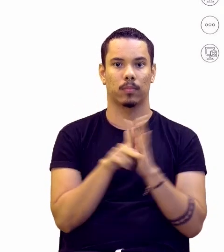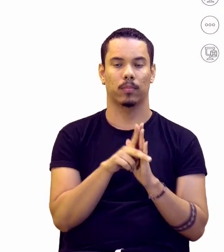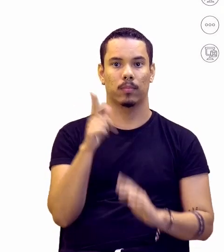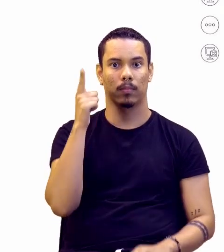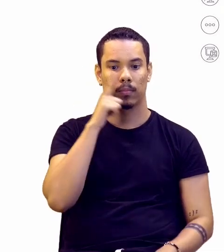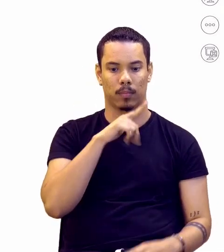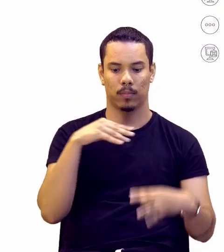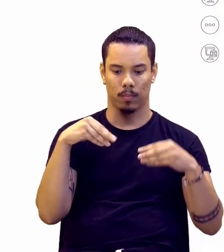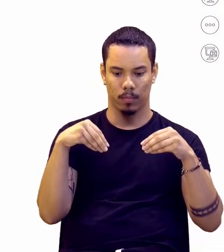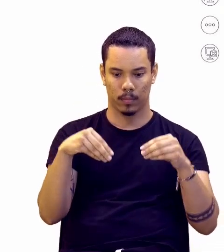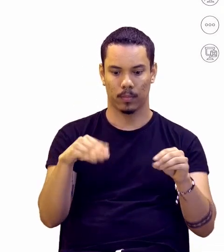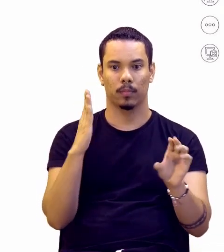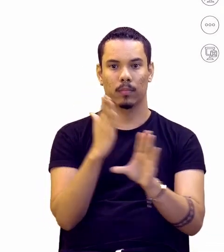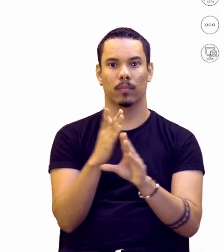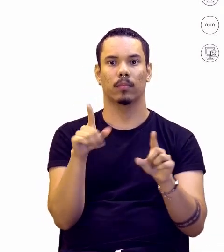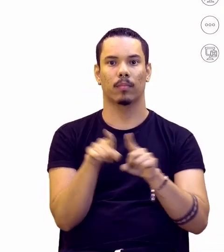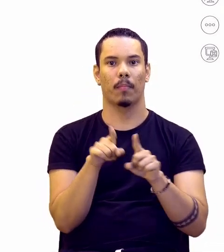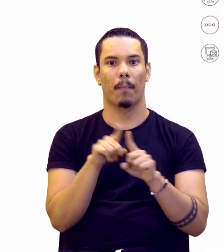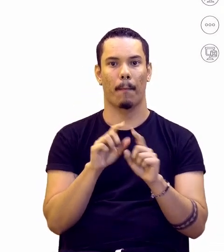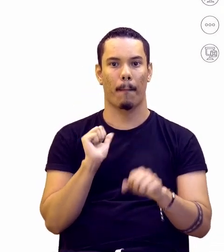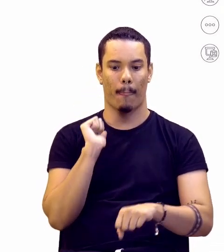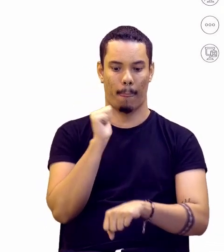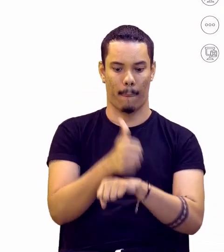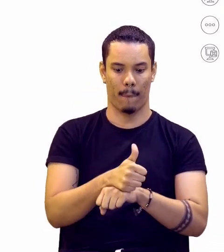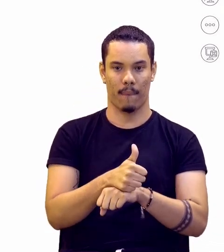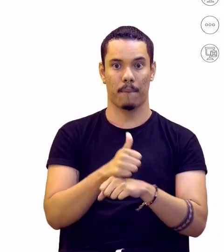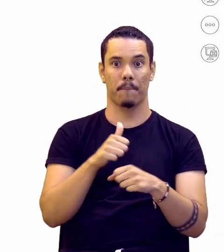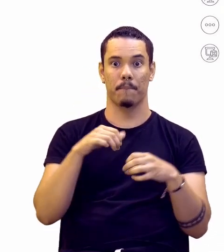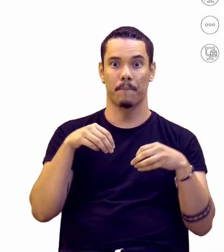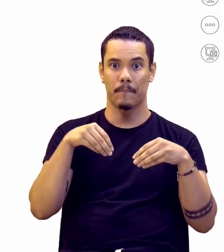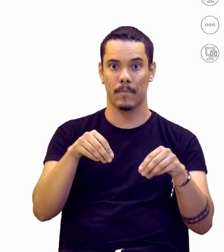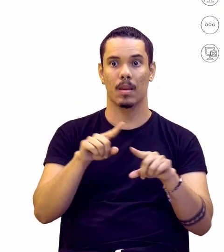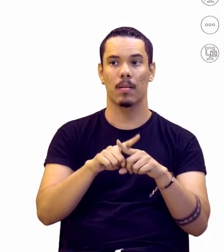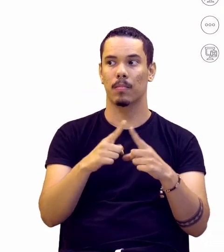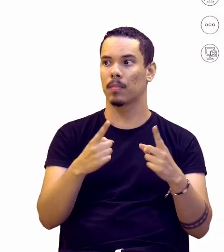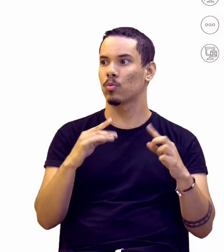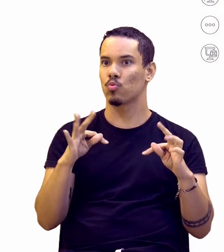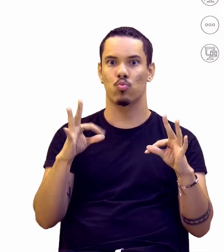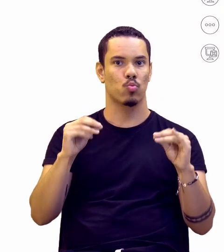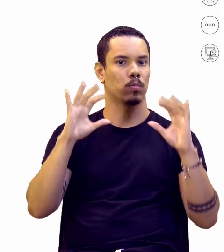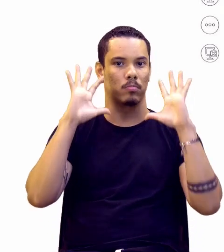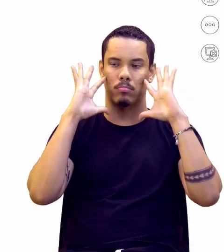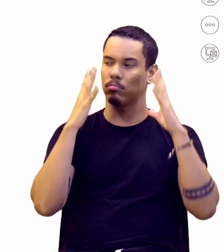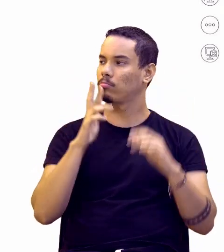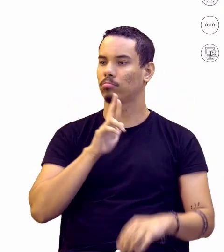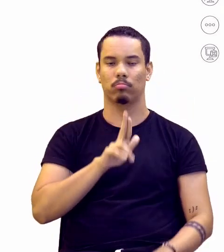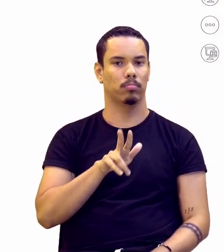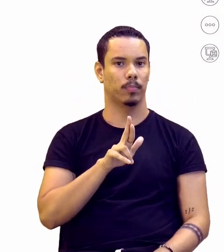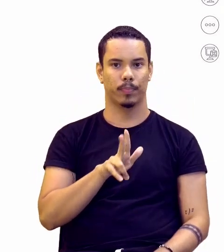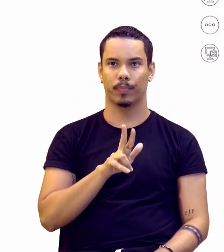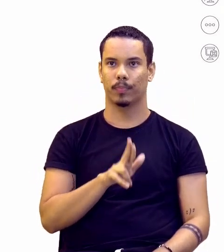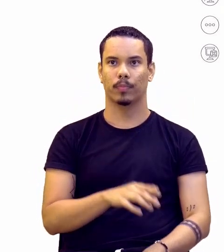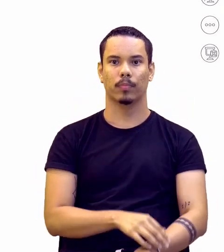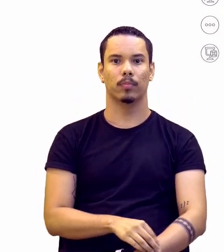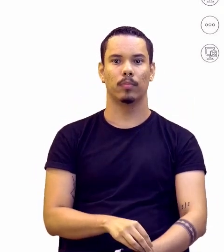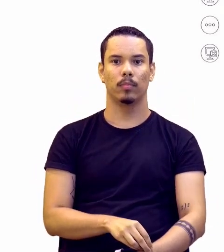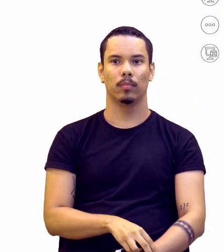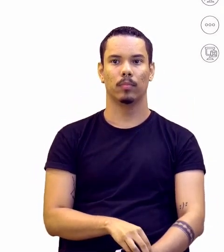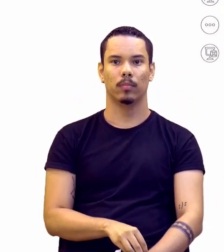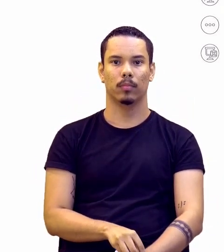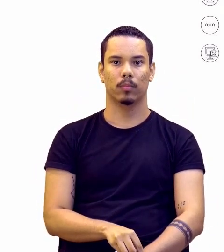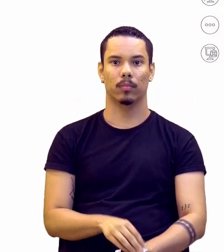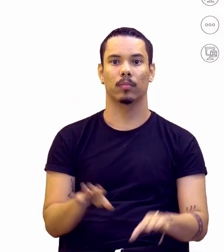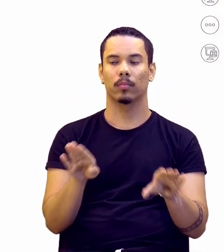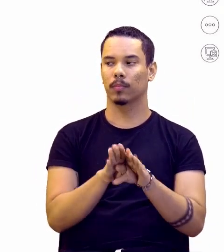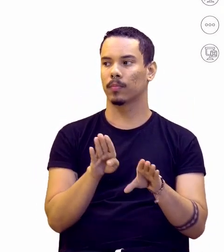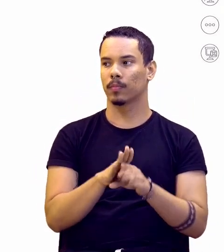terra, para a questão da posse territorial, mas nem tudo foi solucionado. Exatamente. Olha só, então, ó, obtenção